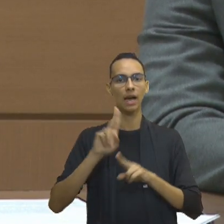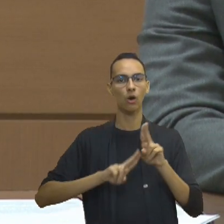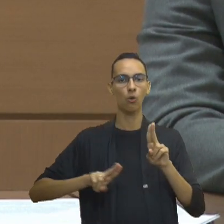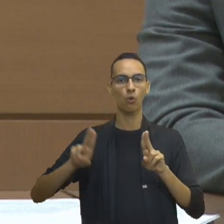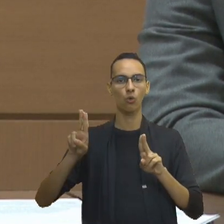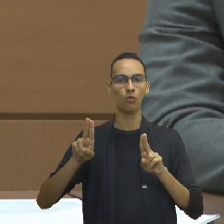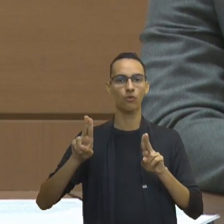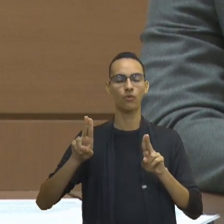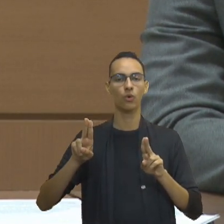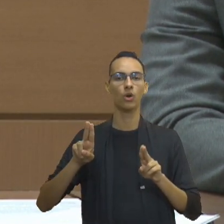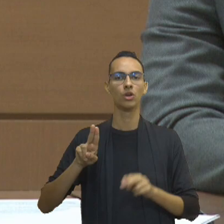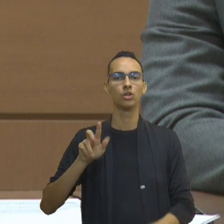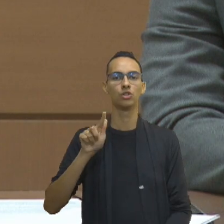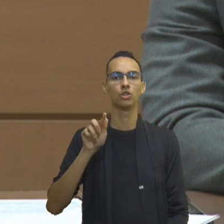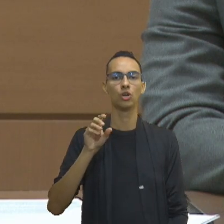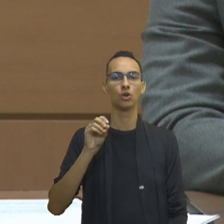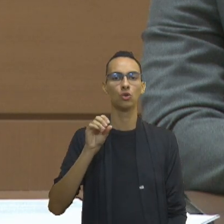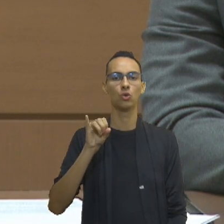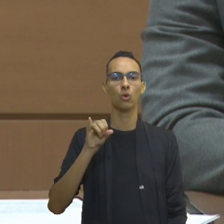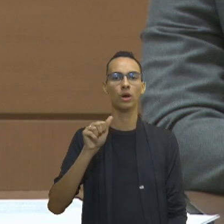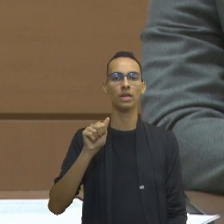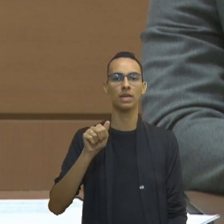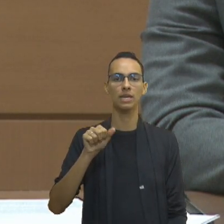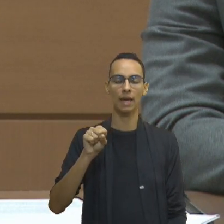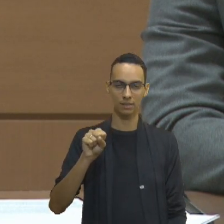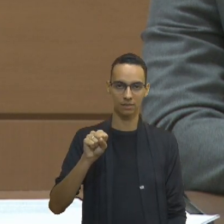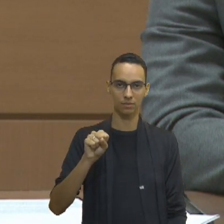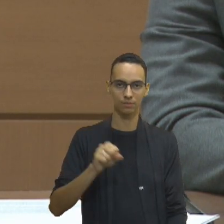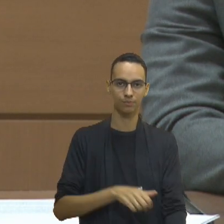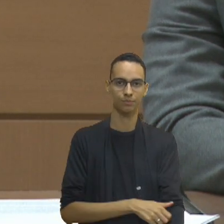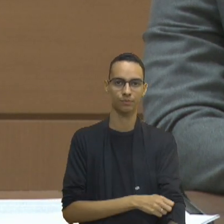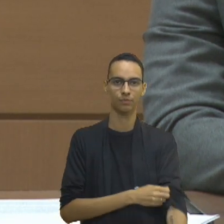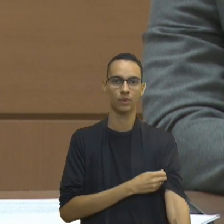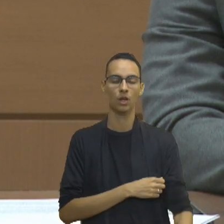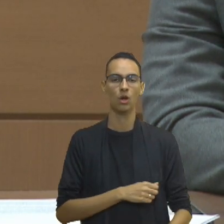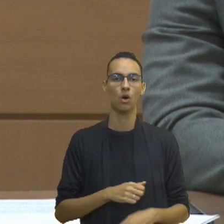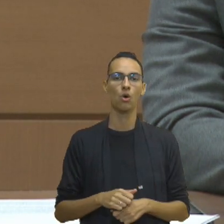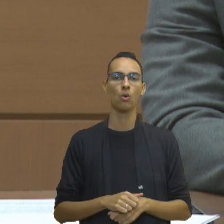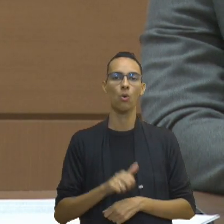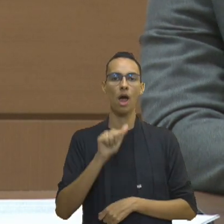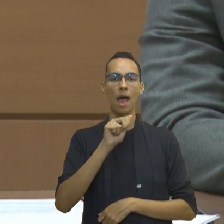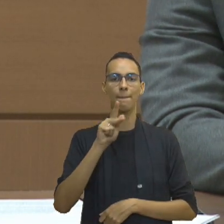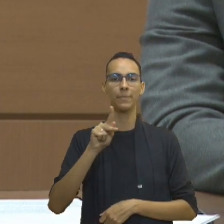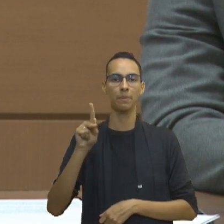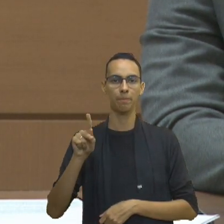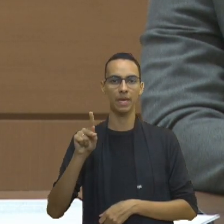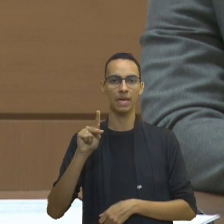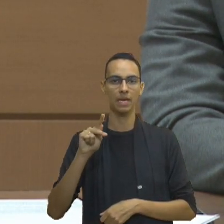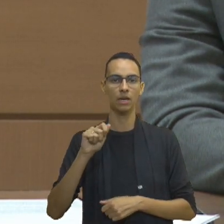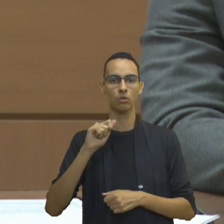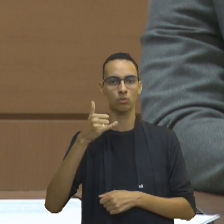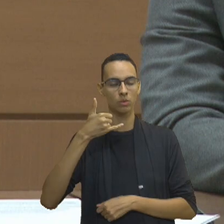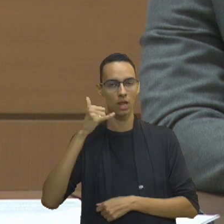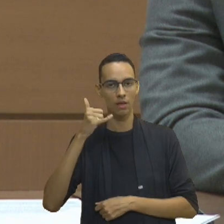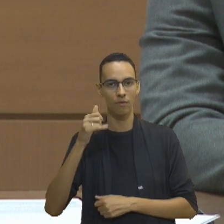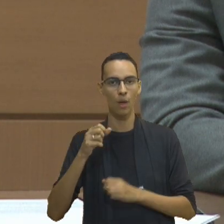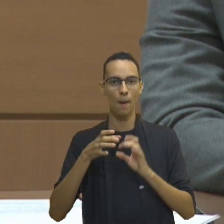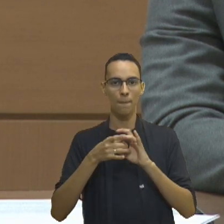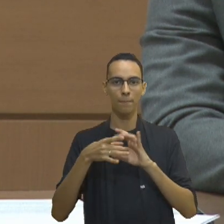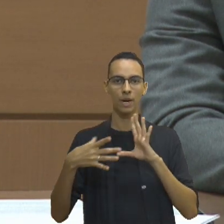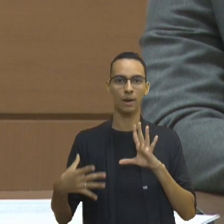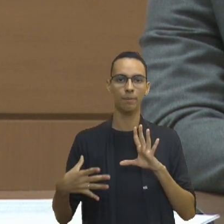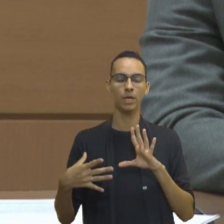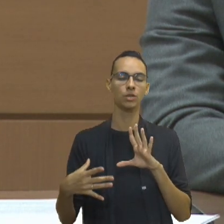de um aplicativo institucional de segurança. Esse app permitirá que membros da comunidade acionem a